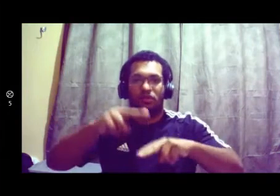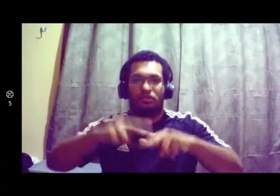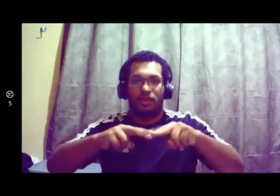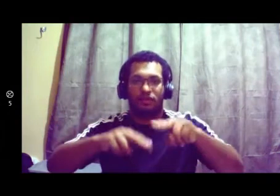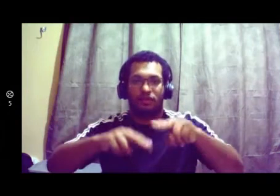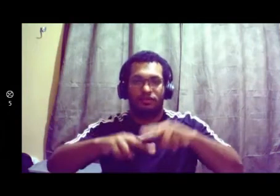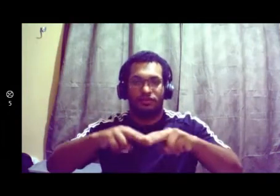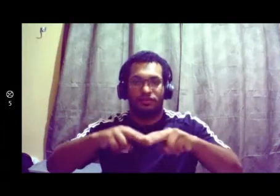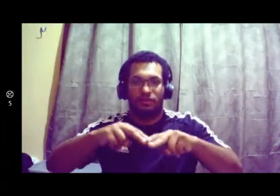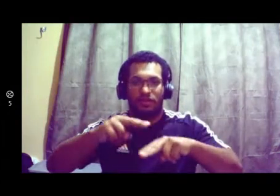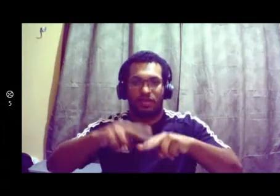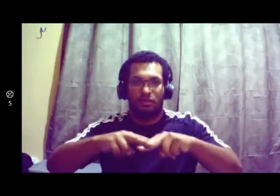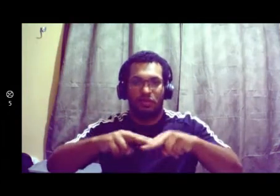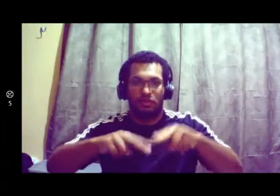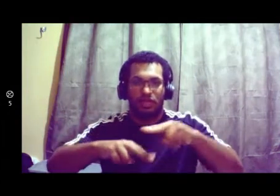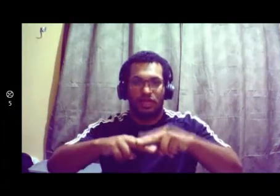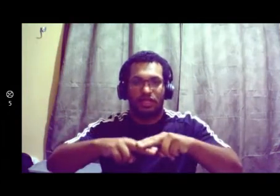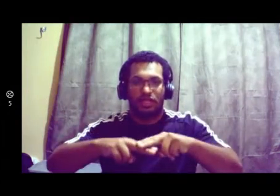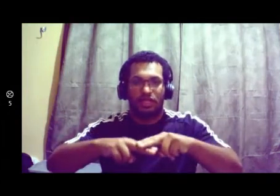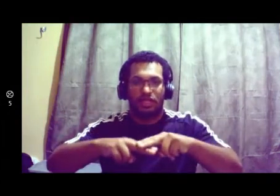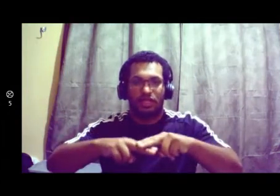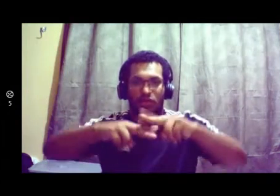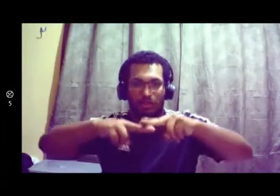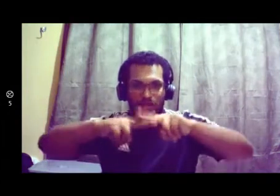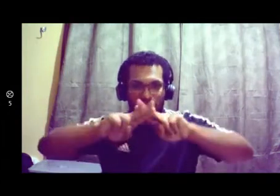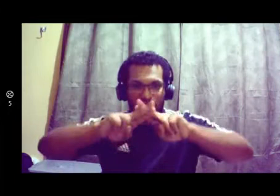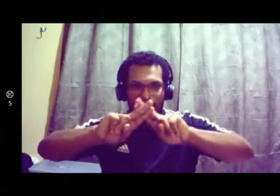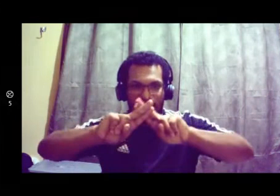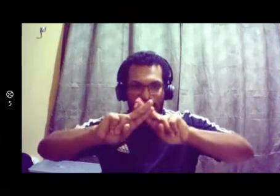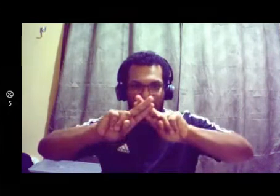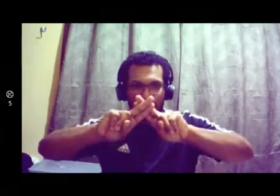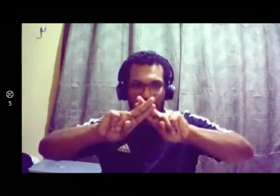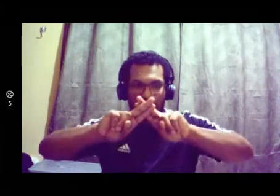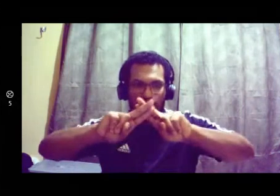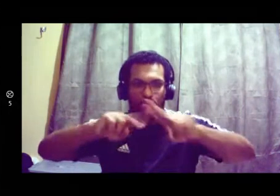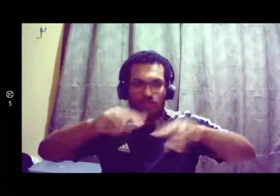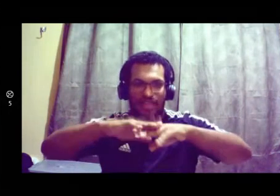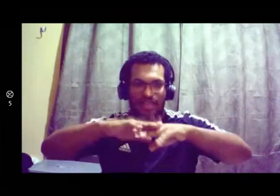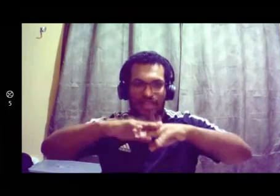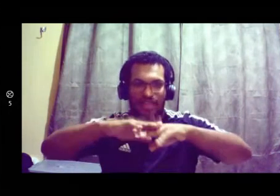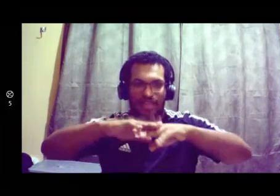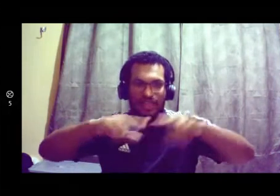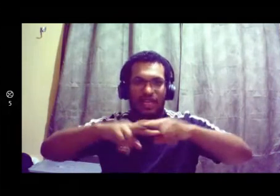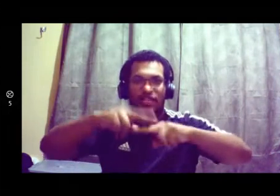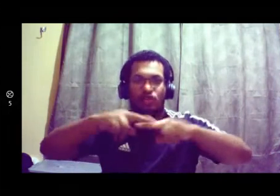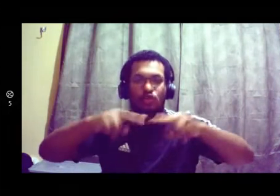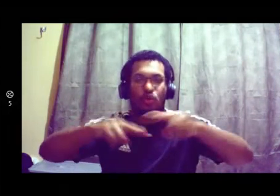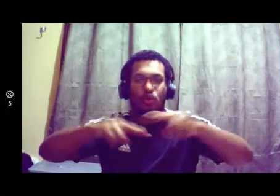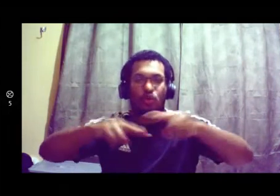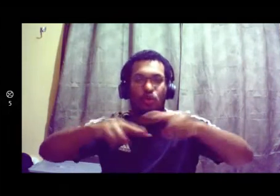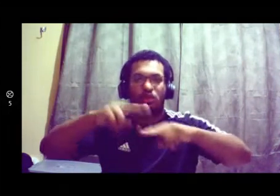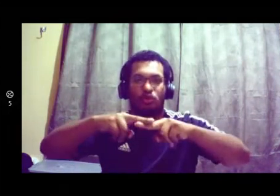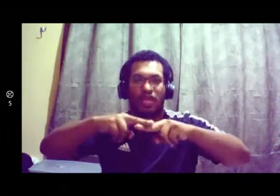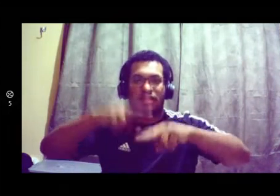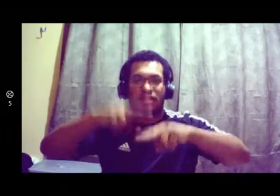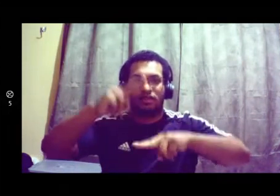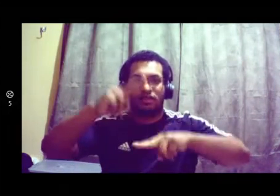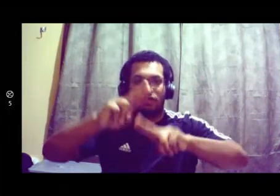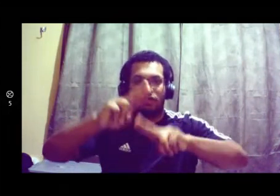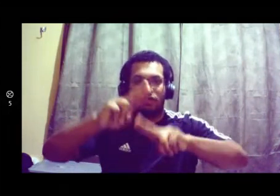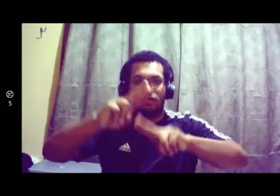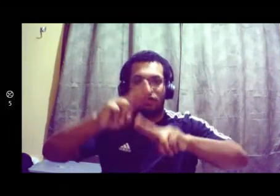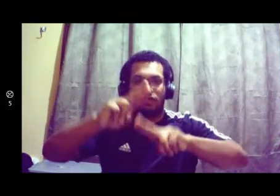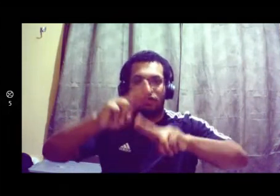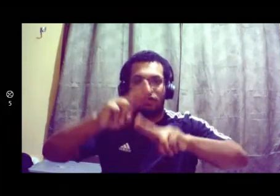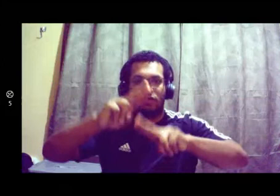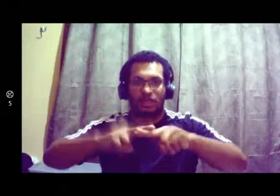pulando fogueira, tá bom? Então, quando geralmente a fogueirinha da festa junina fica cruzada, né? Aqueles tocos ficam cruzados, então